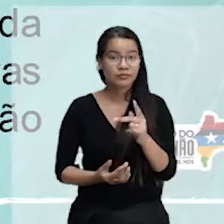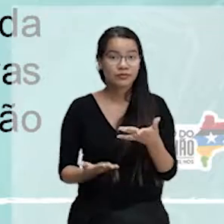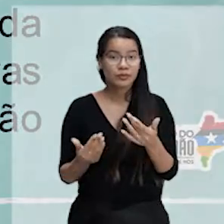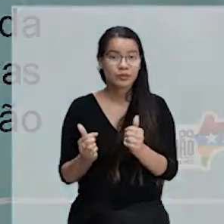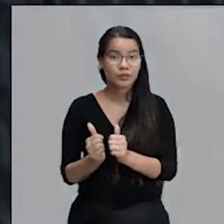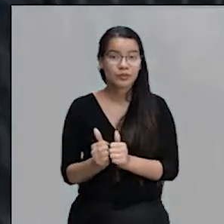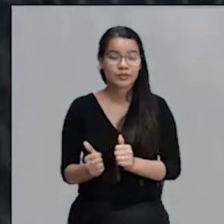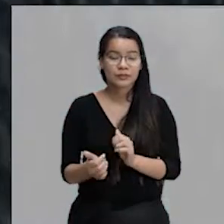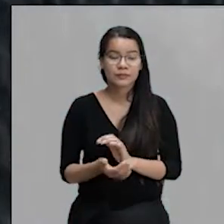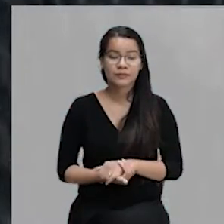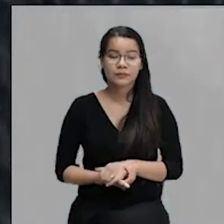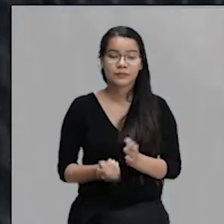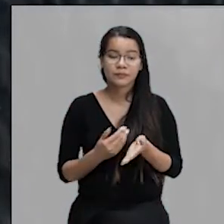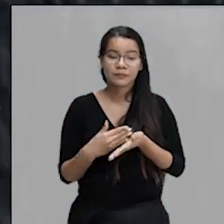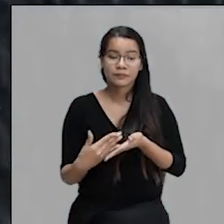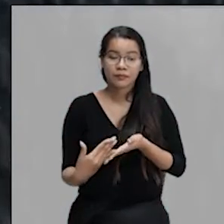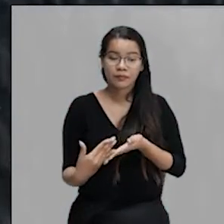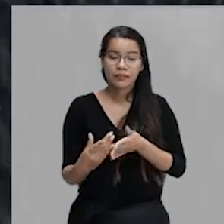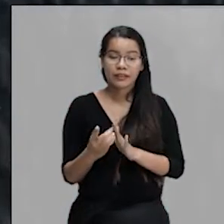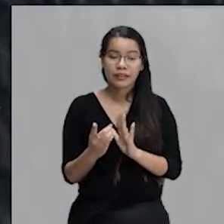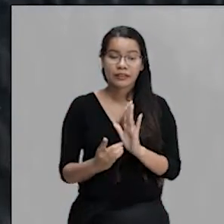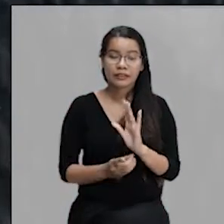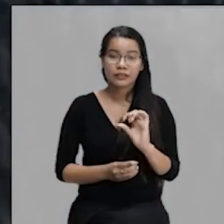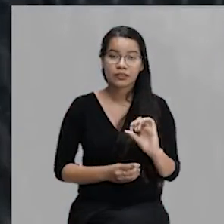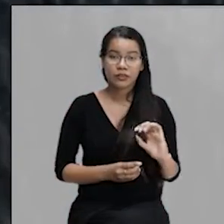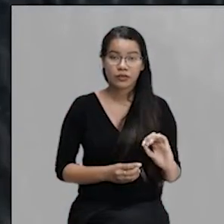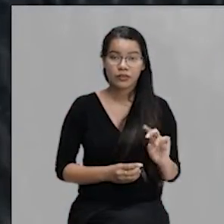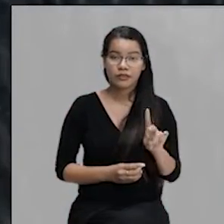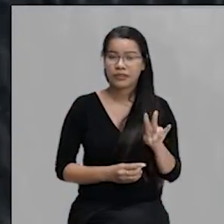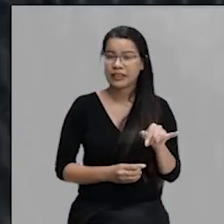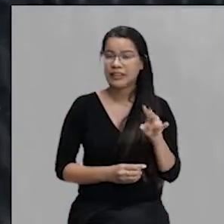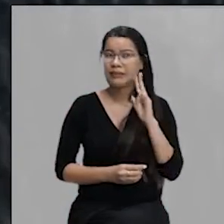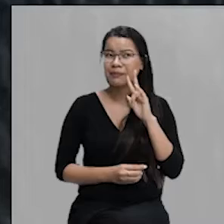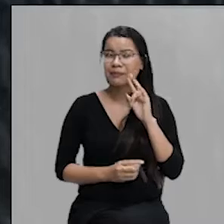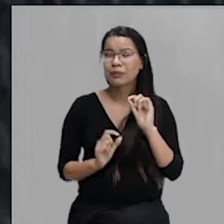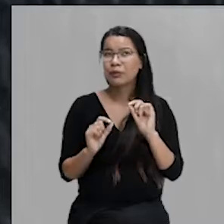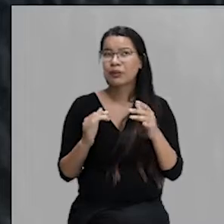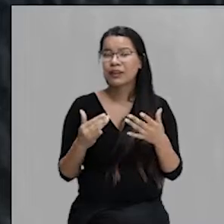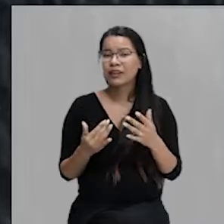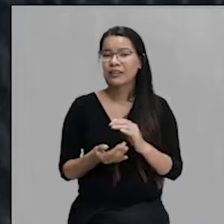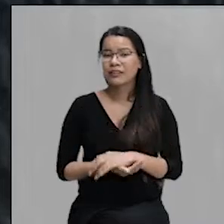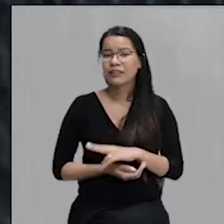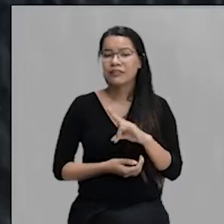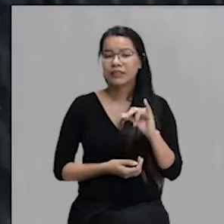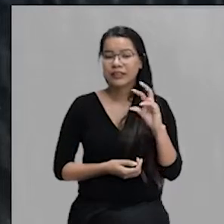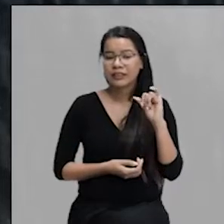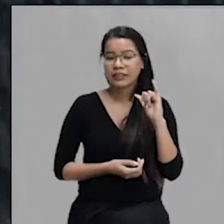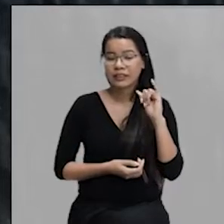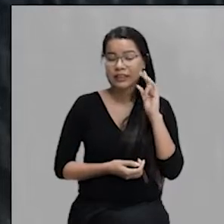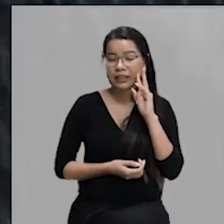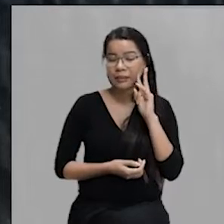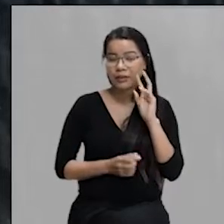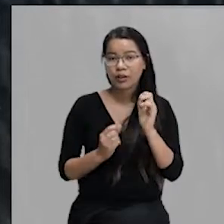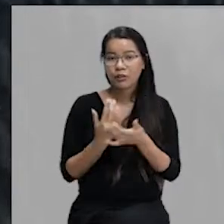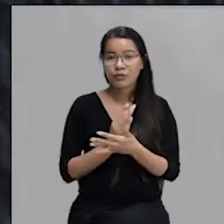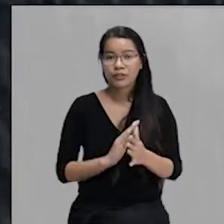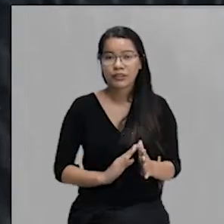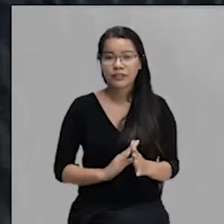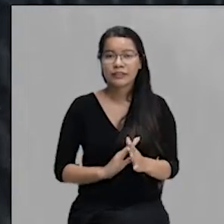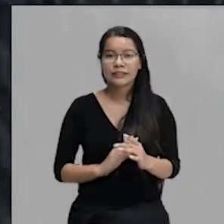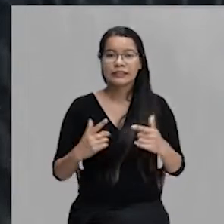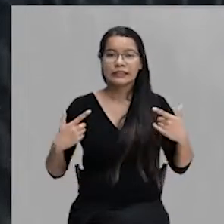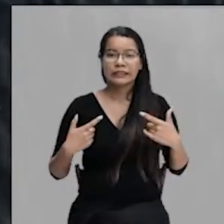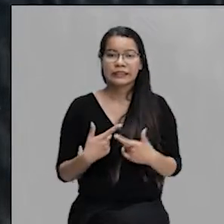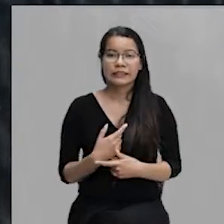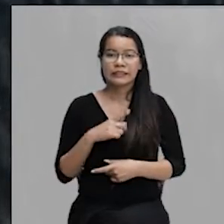lá. Começo da década de 90, vai lembrar o que pra gente? Vai lembrar o fim da Guerra Fria e